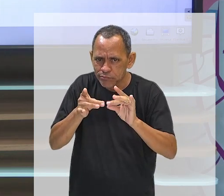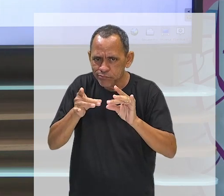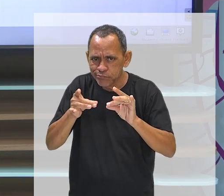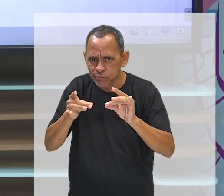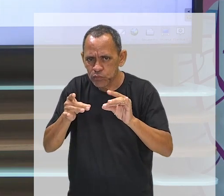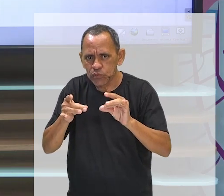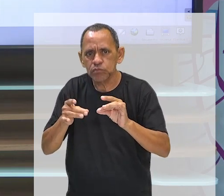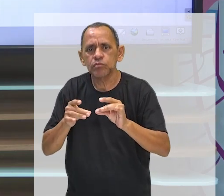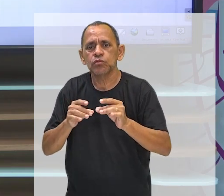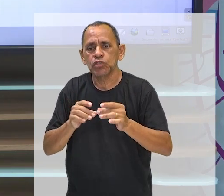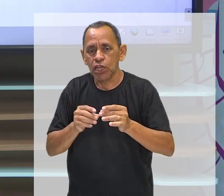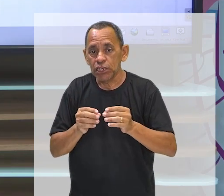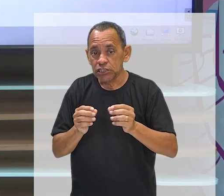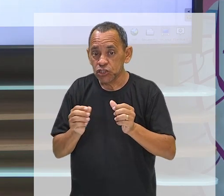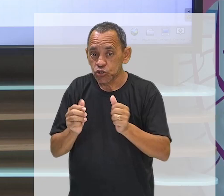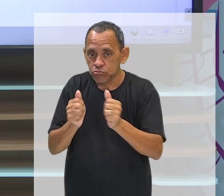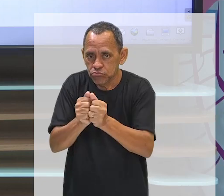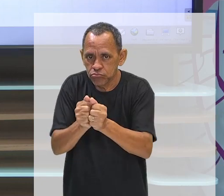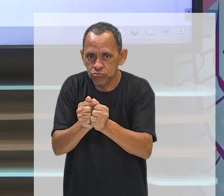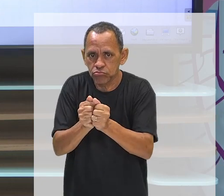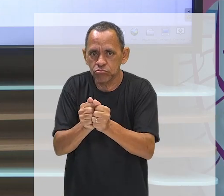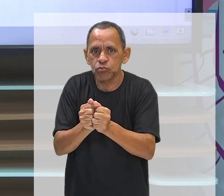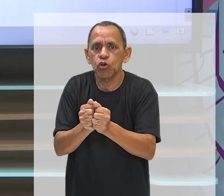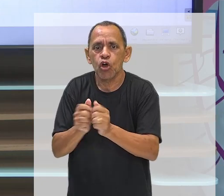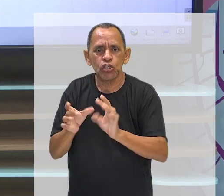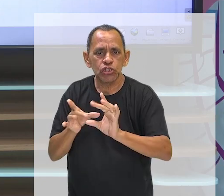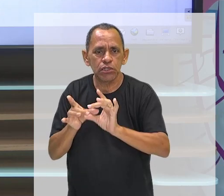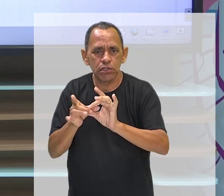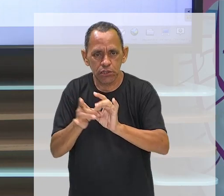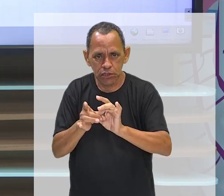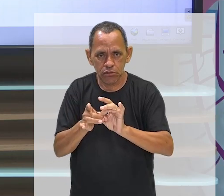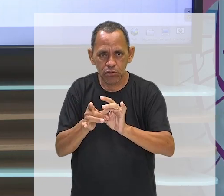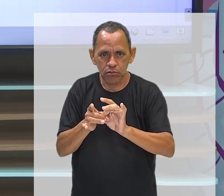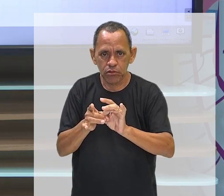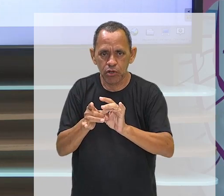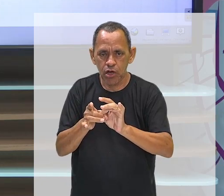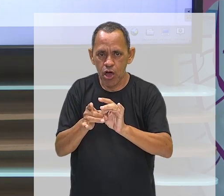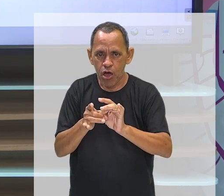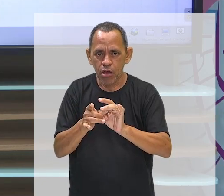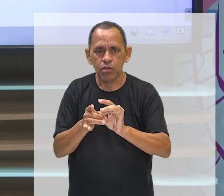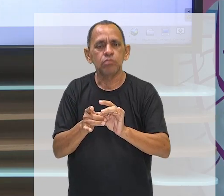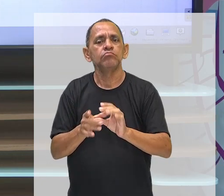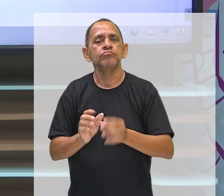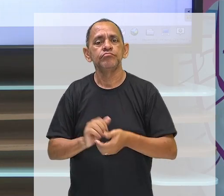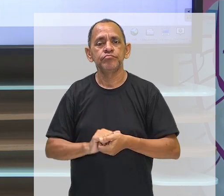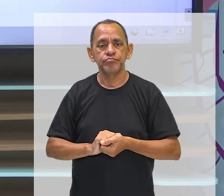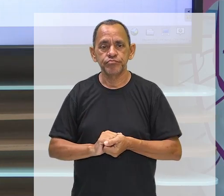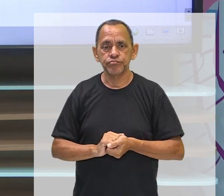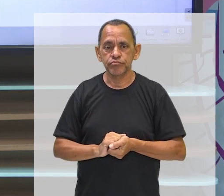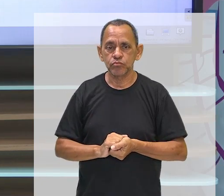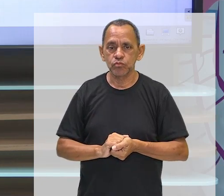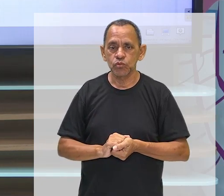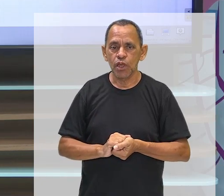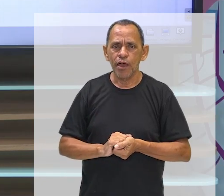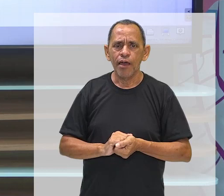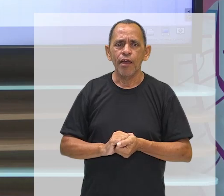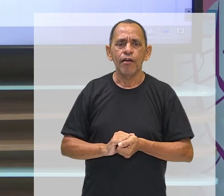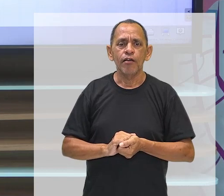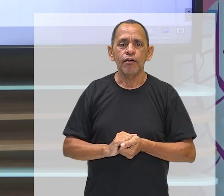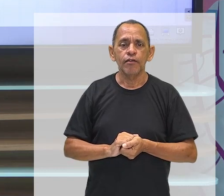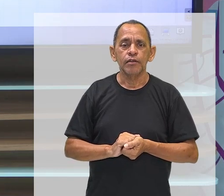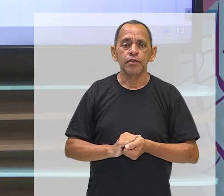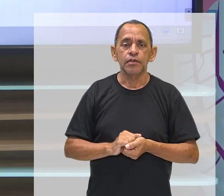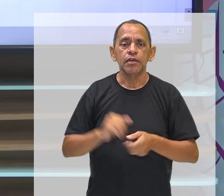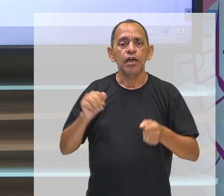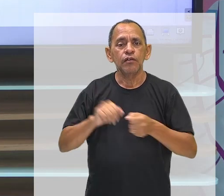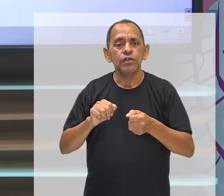espermatozoides, né? É muito importante, esses líquidos, eles são bem importantes ali para os espermatozoides, porque eles vão funcionar, né,